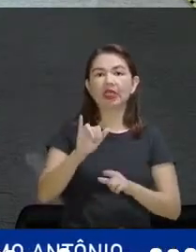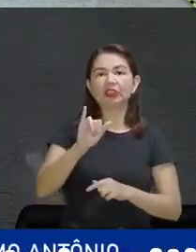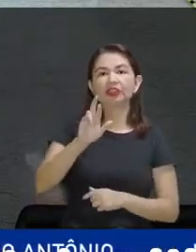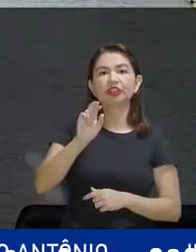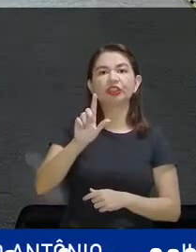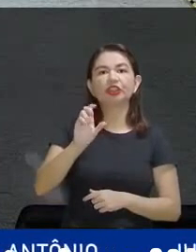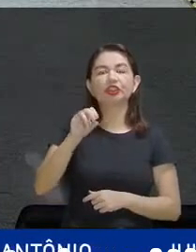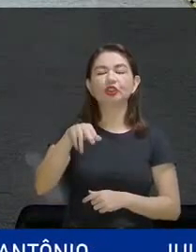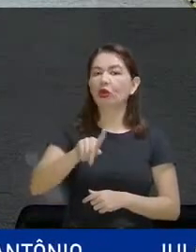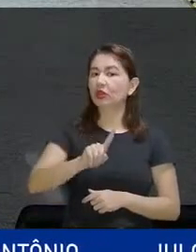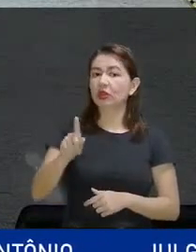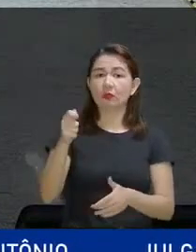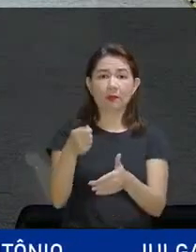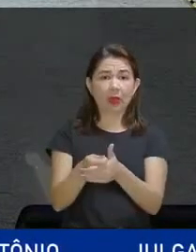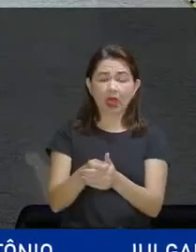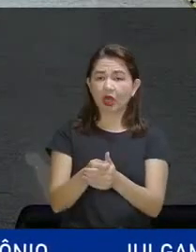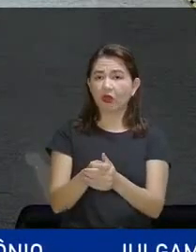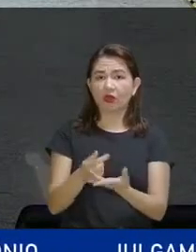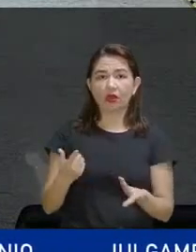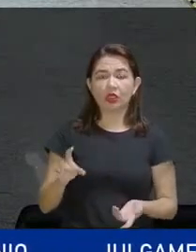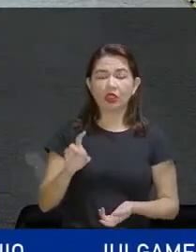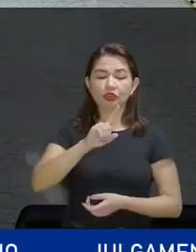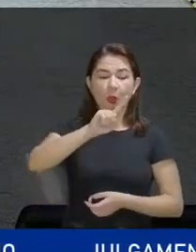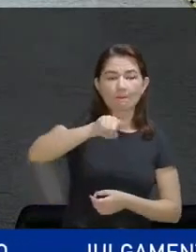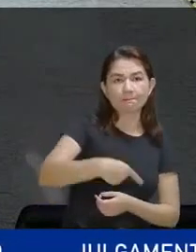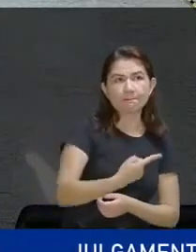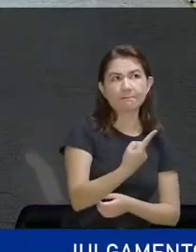recebido apenas informação de que seria